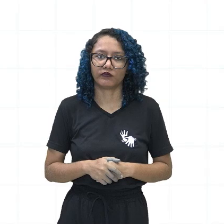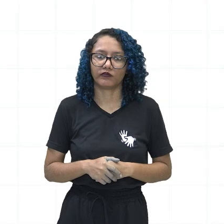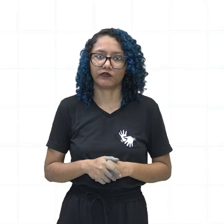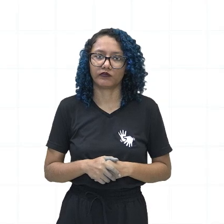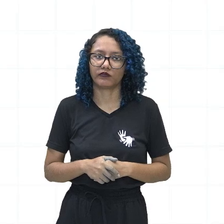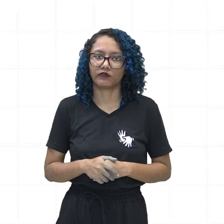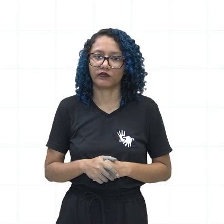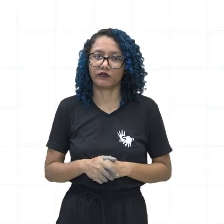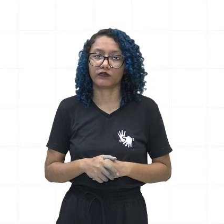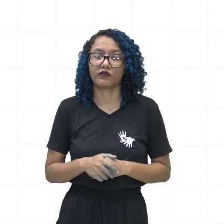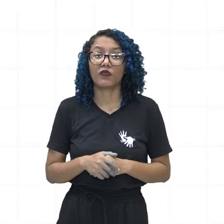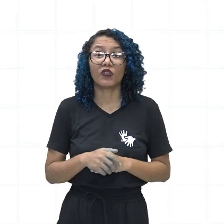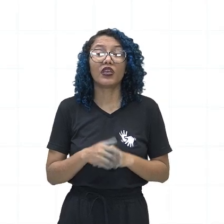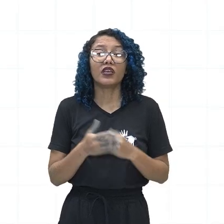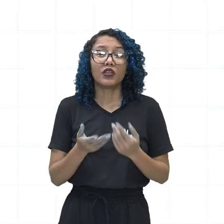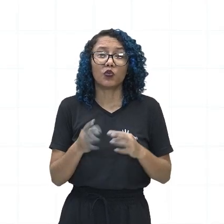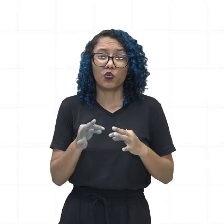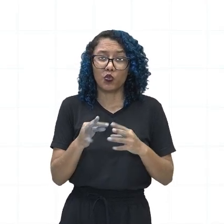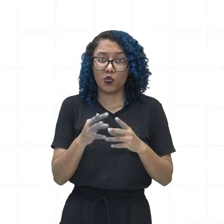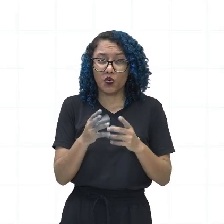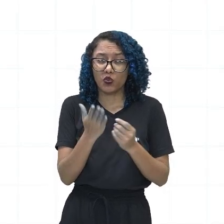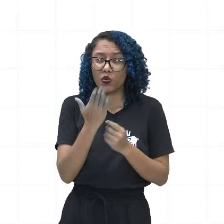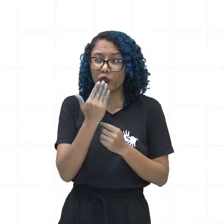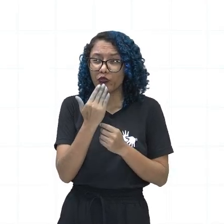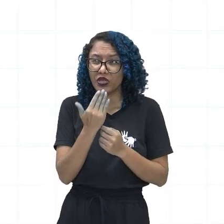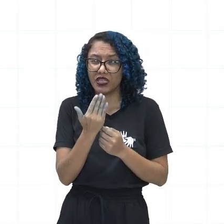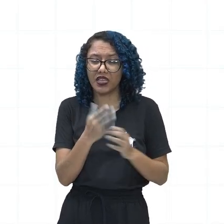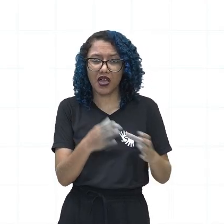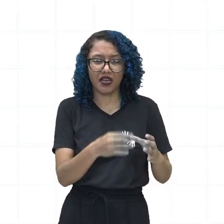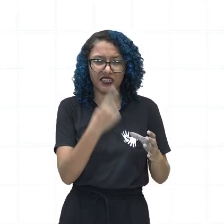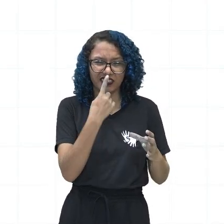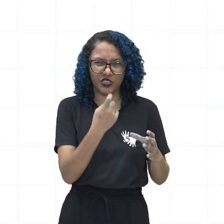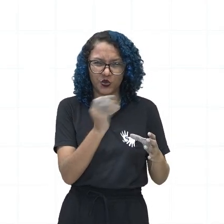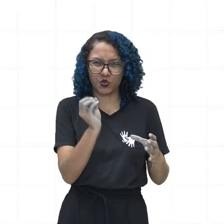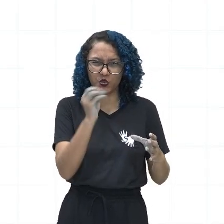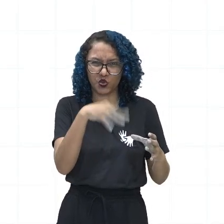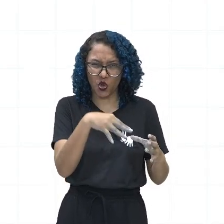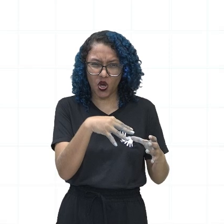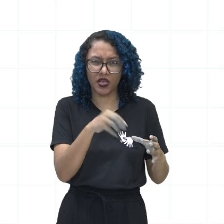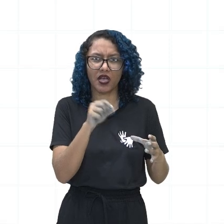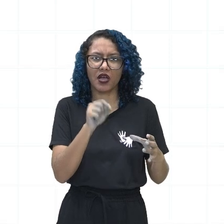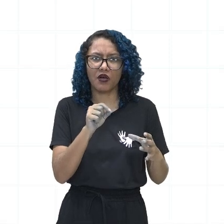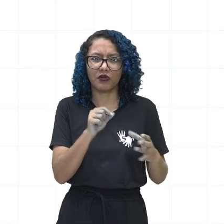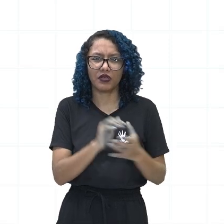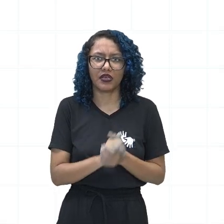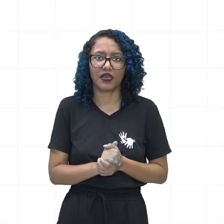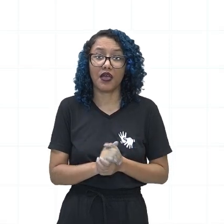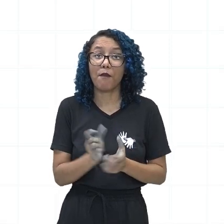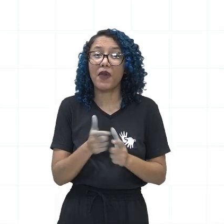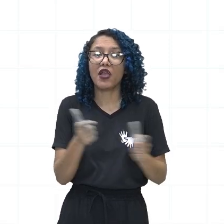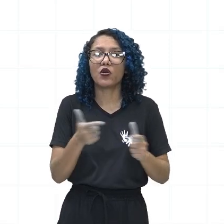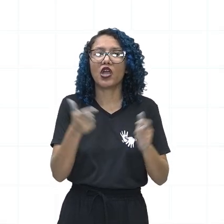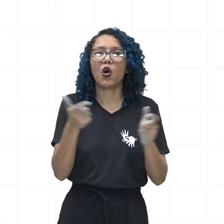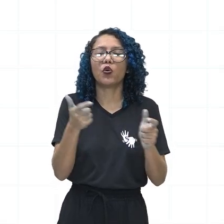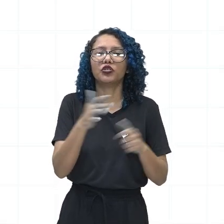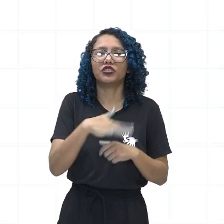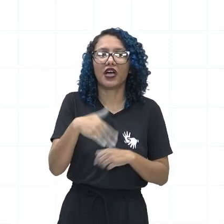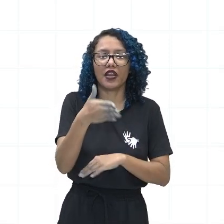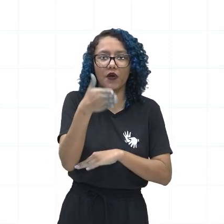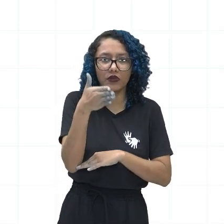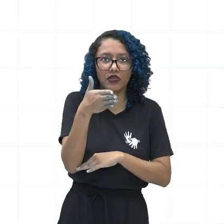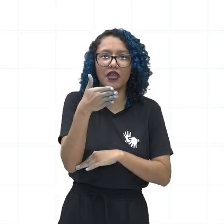alimento jogado no lixo, segundo a ONU, 28% são de serviços de hotéis, refeitórios